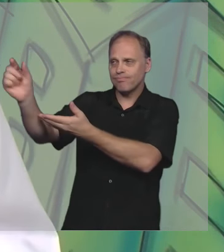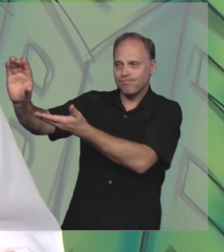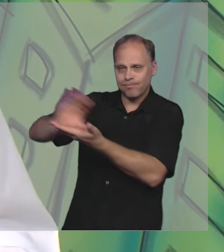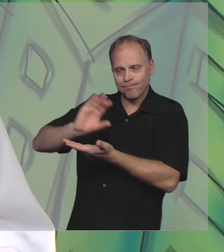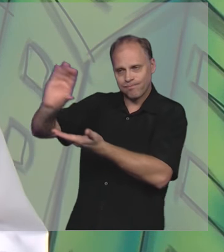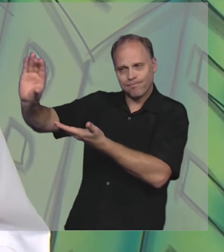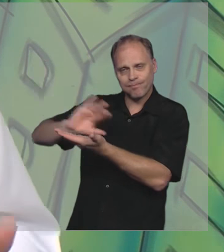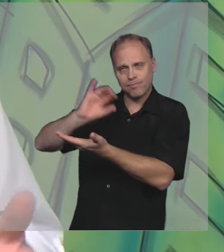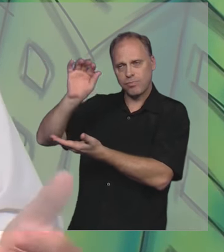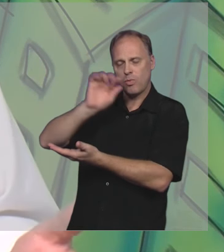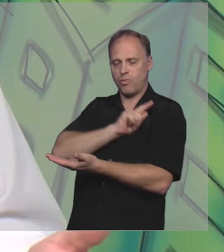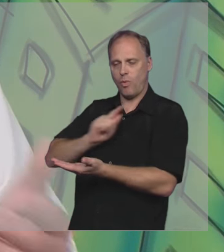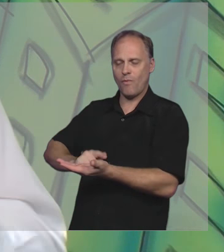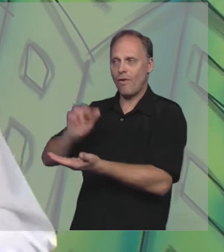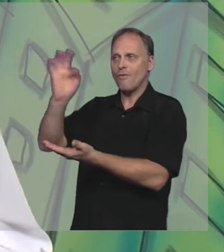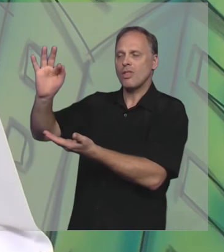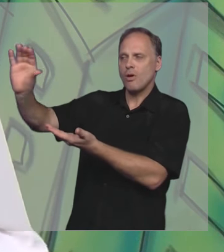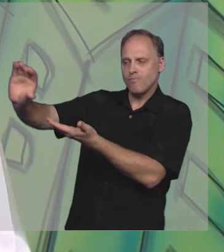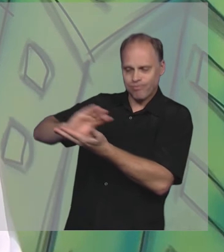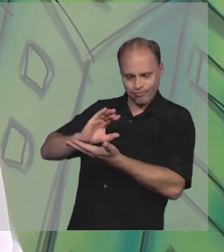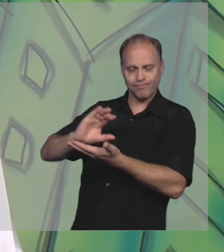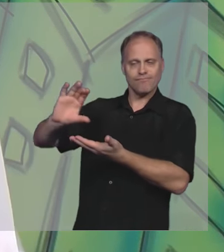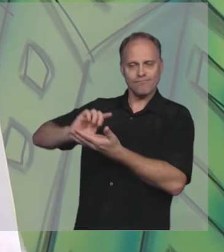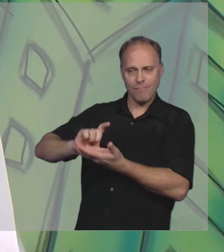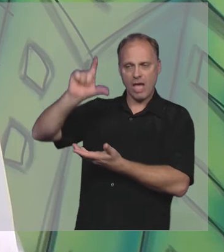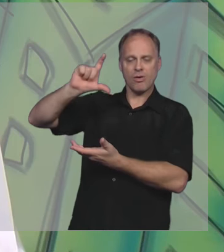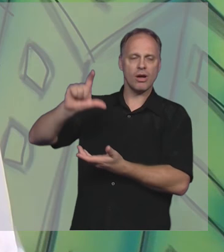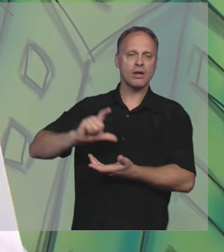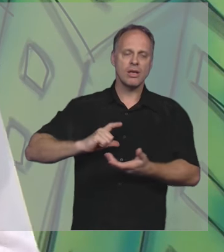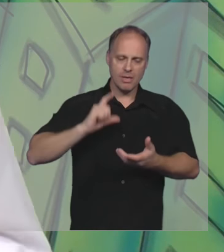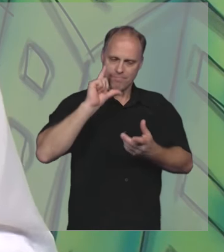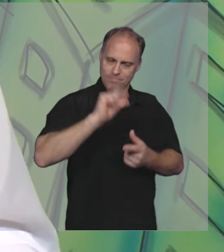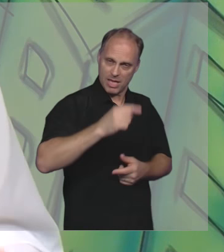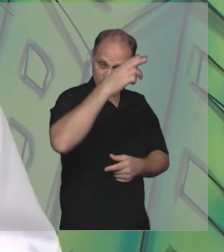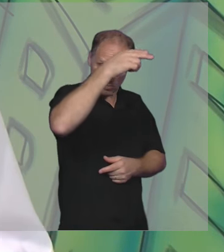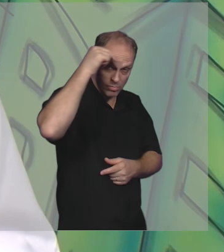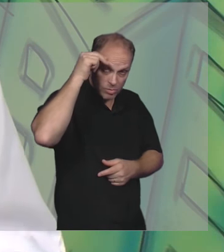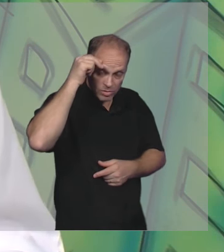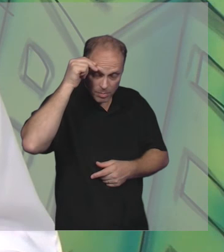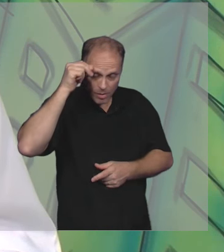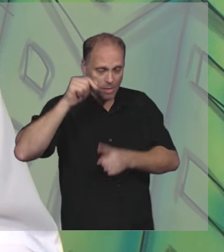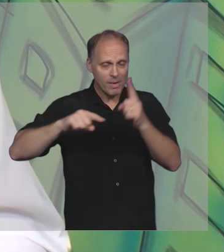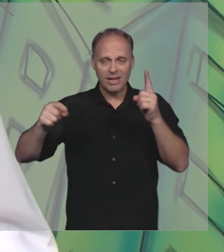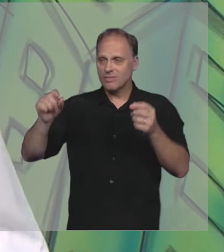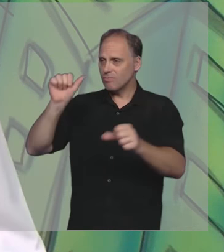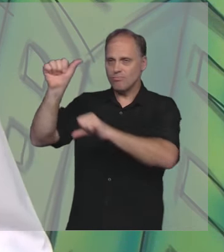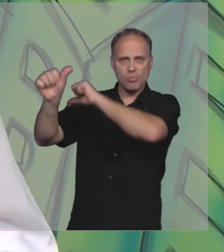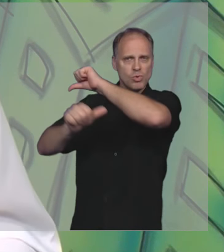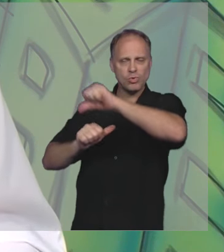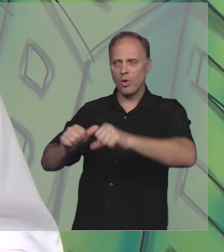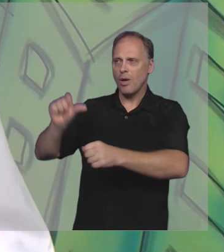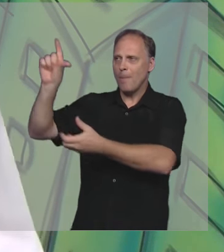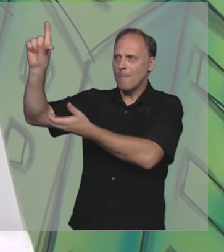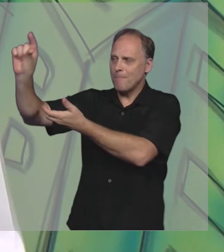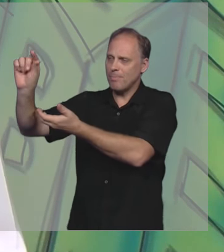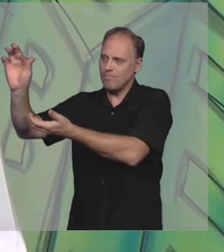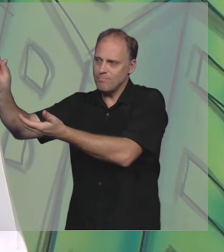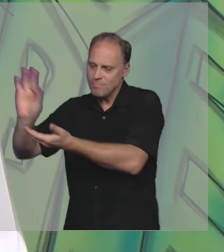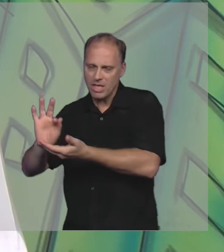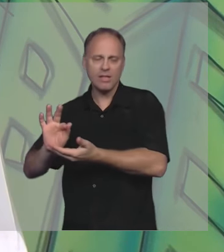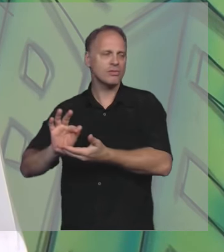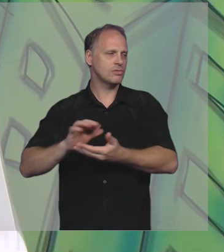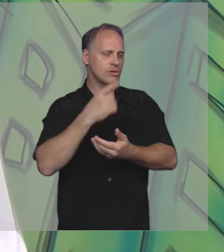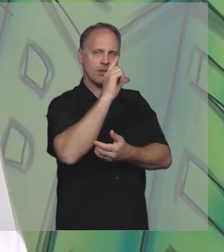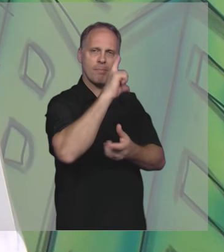SUS e, ao mesmo tempo, a PEC fez com que haja menos investimento, né? Ela foi desfavorável para quem trabalha na